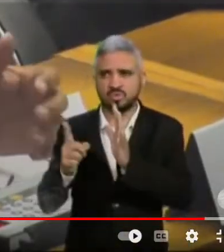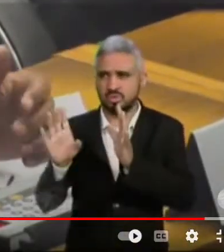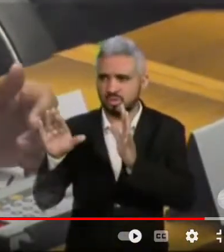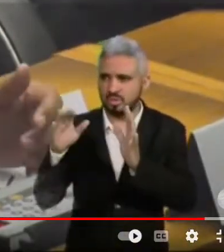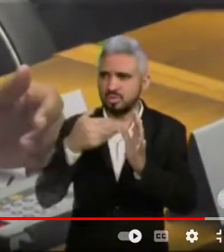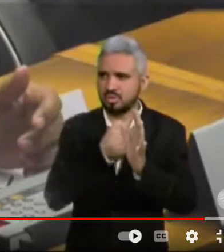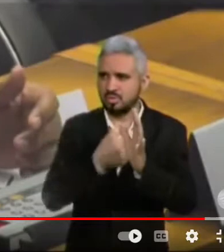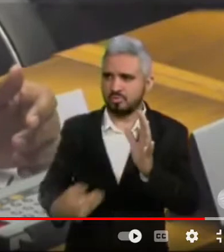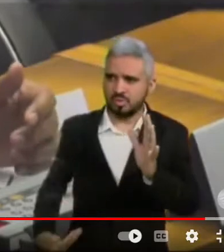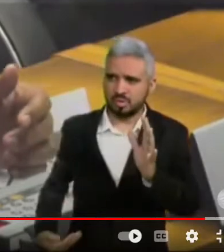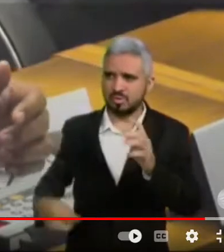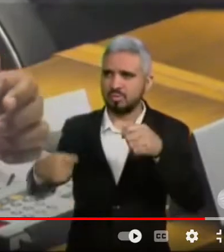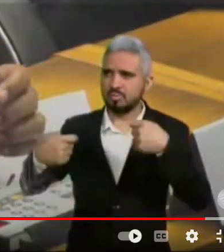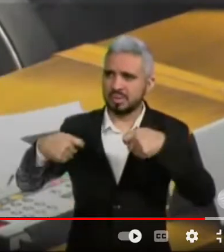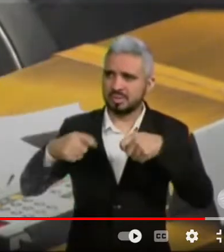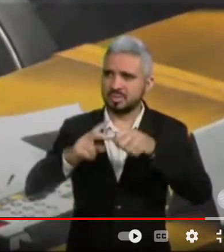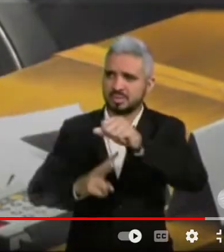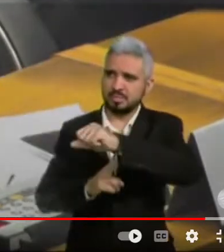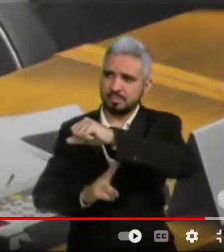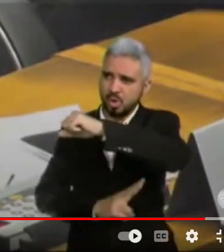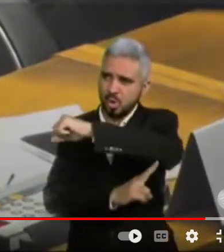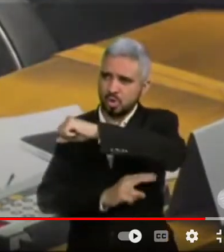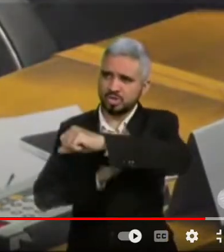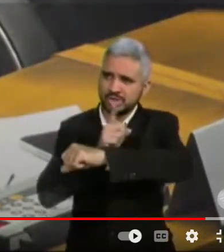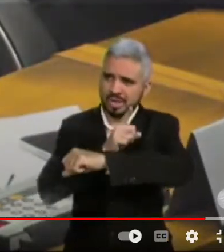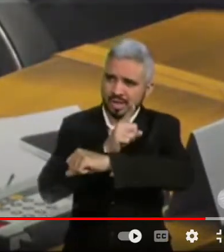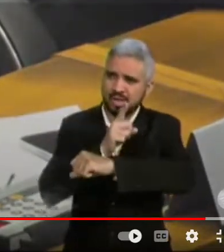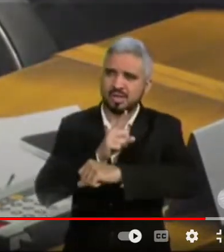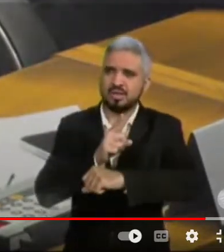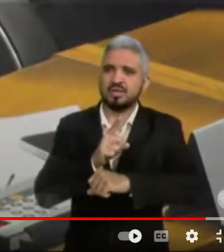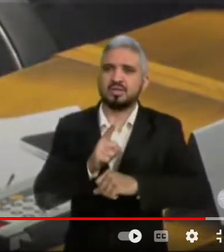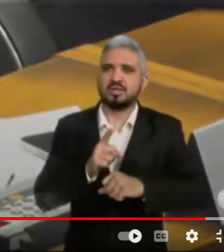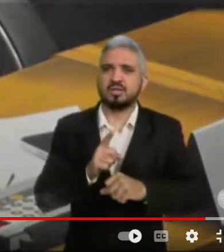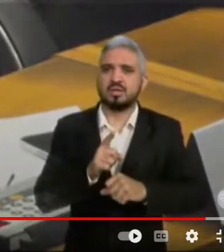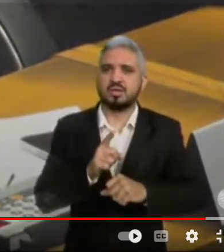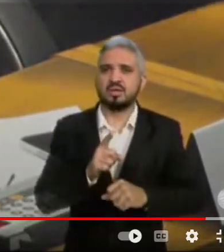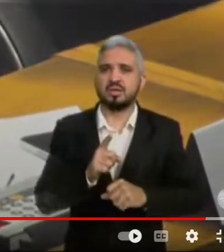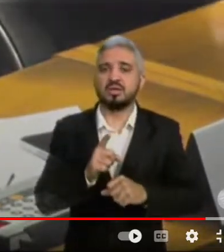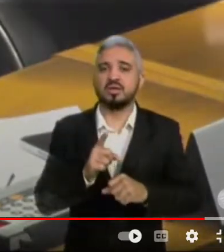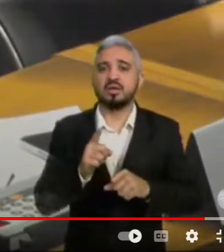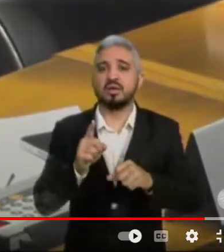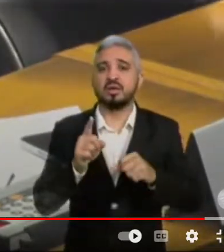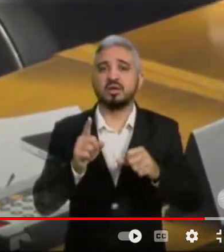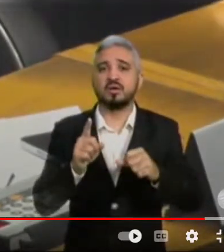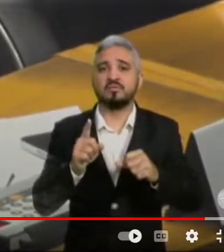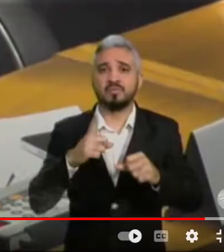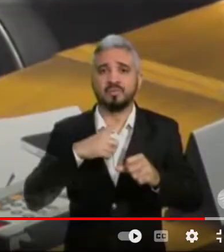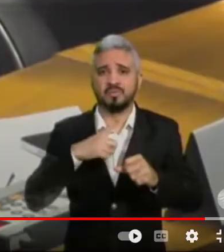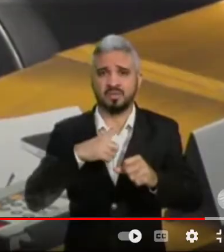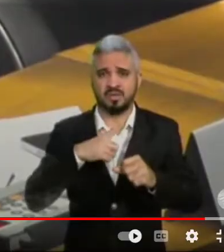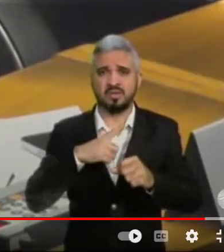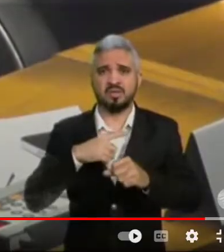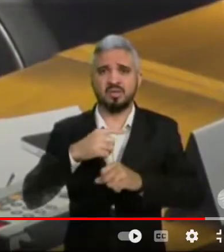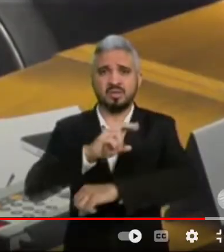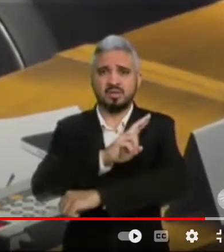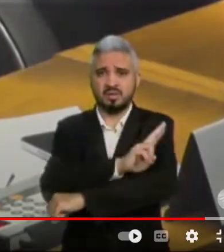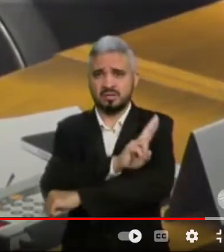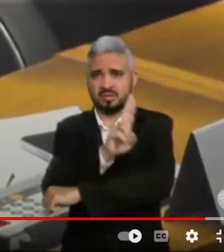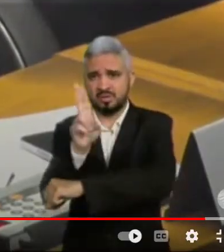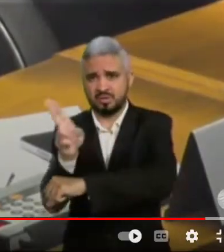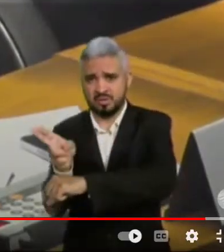se mostrou muito interessado sobre a construção da ponte do povoado Palmeiral Esperantinópolis a São